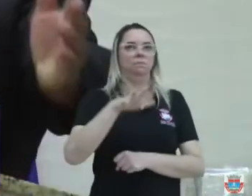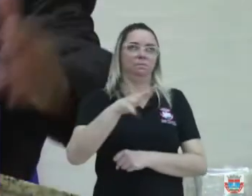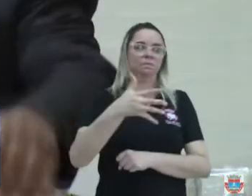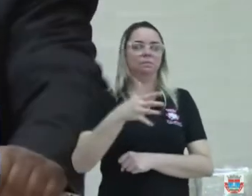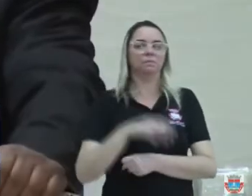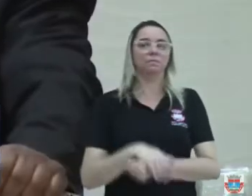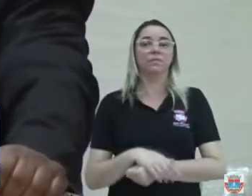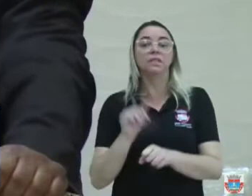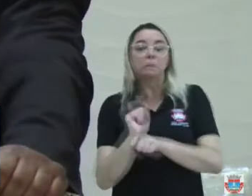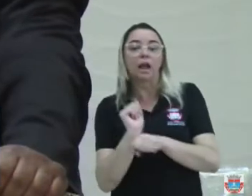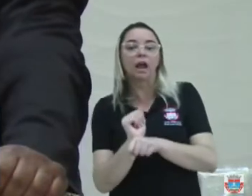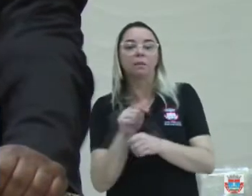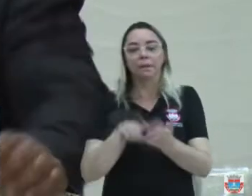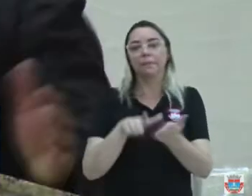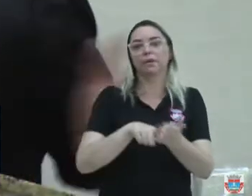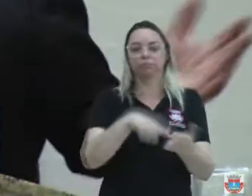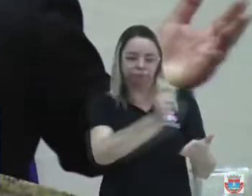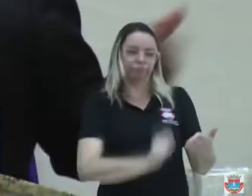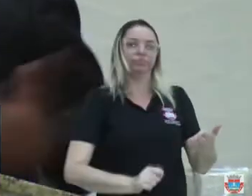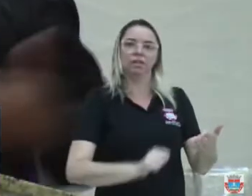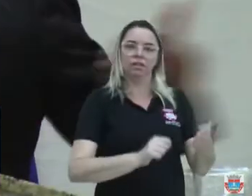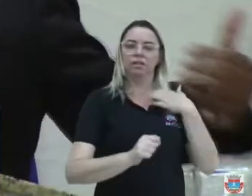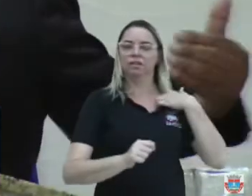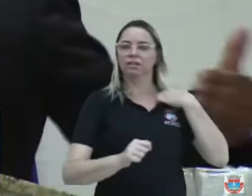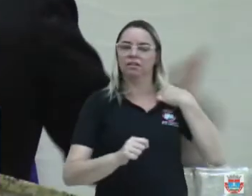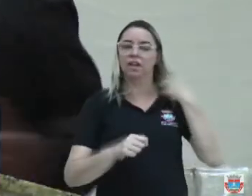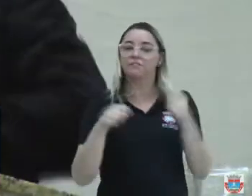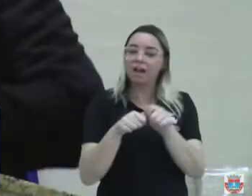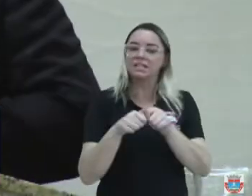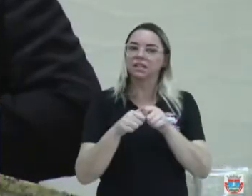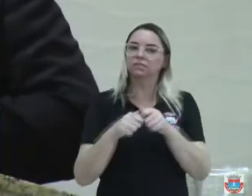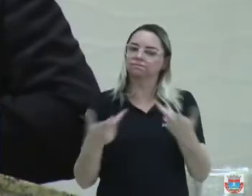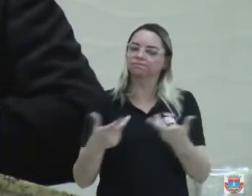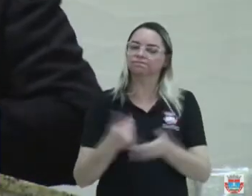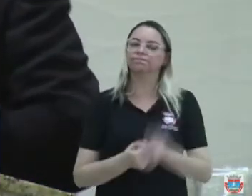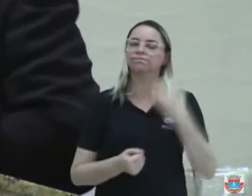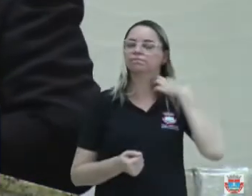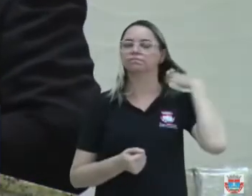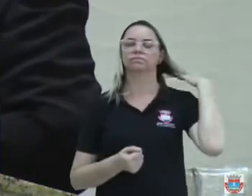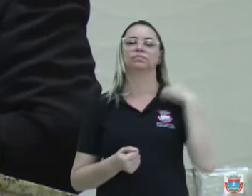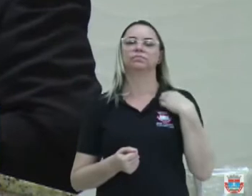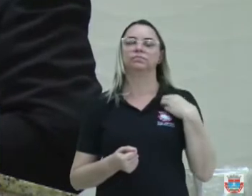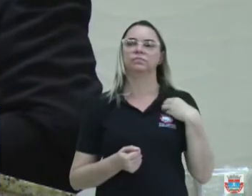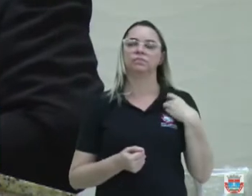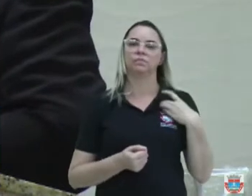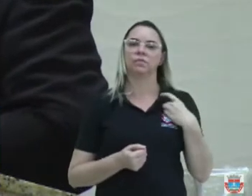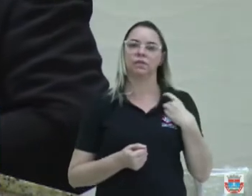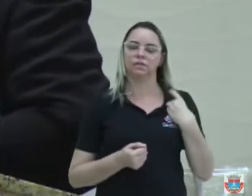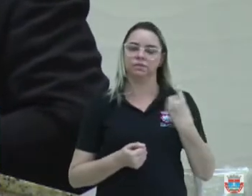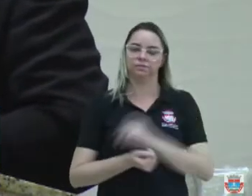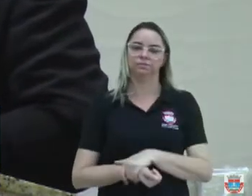Esperamos que saia do papel e ver se essa emenda impositiva realmente tem